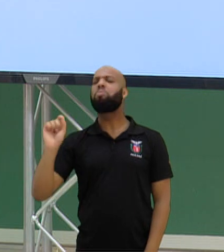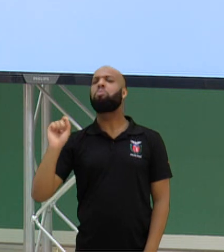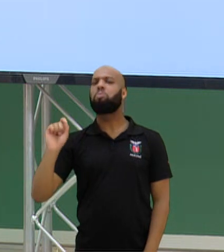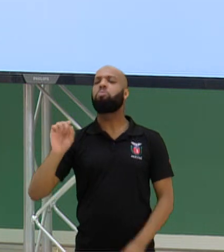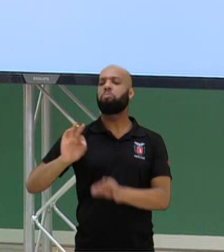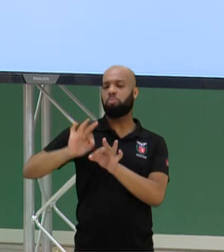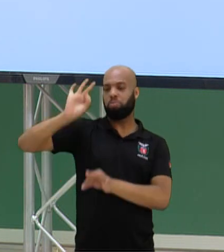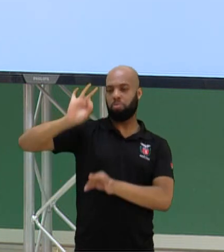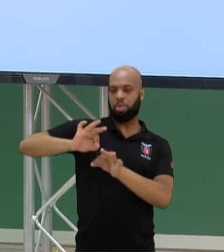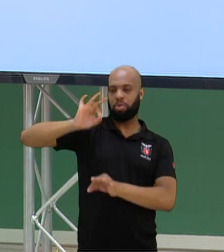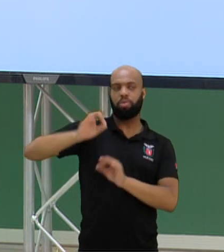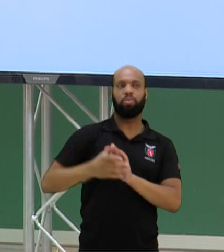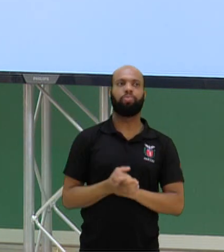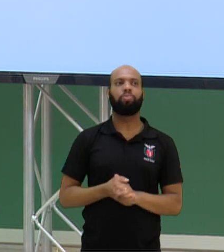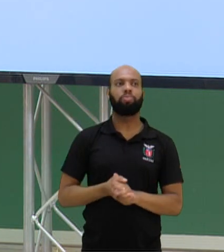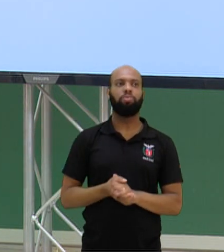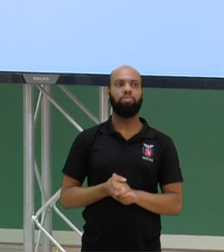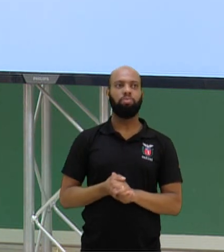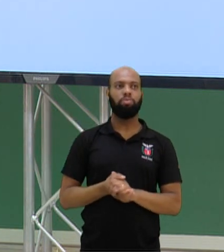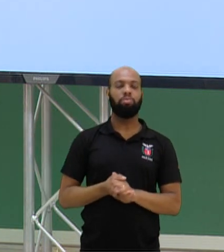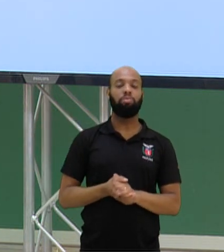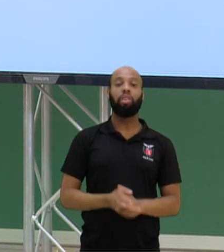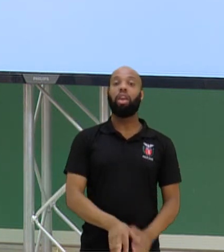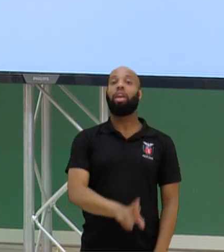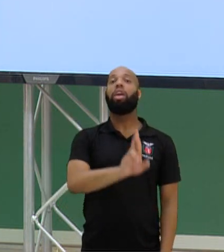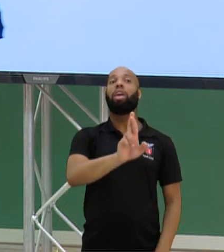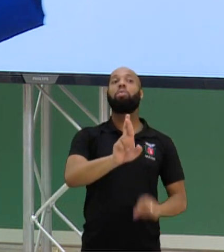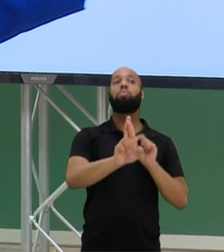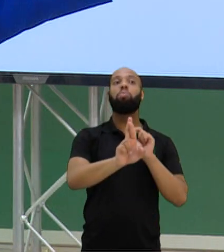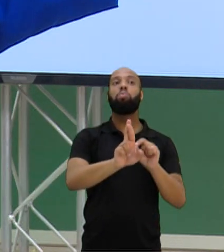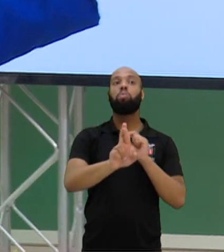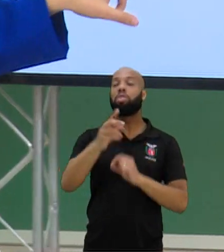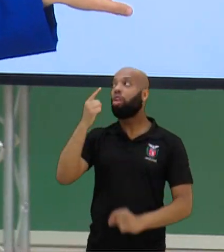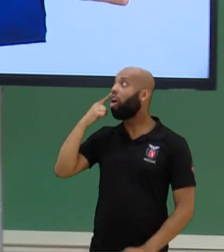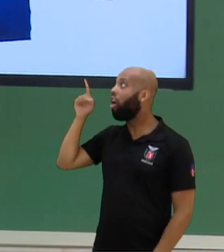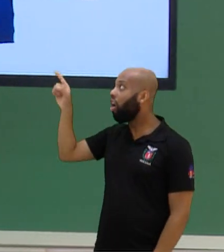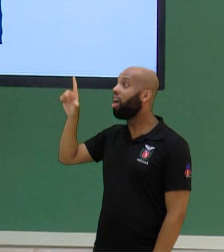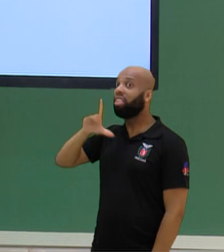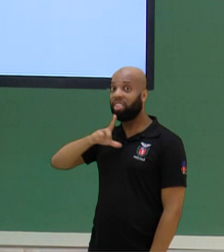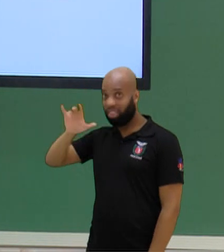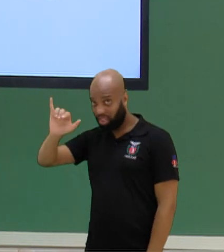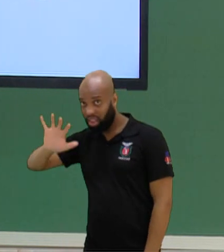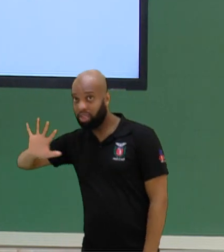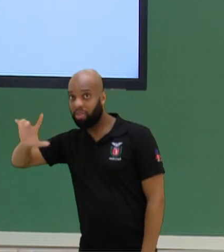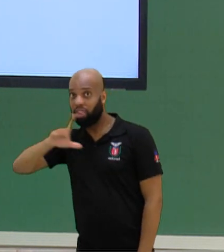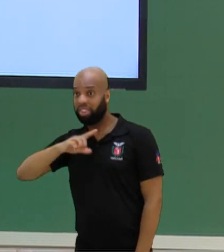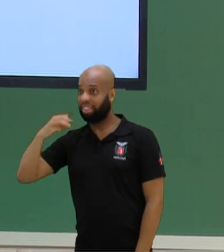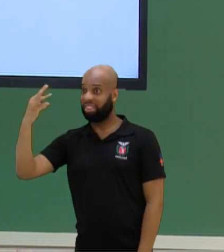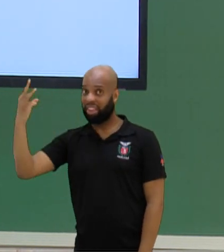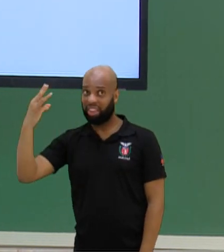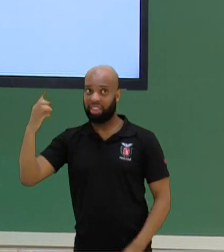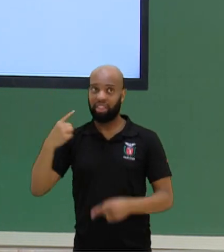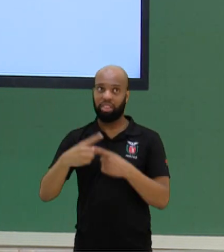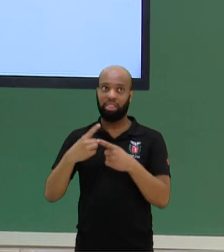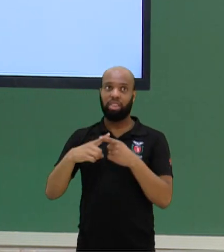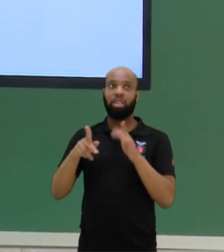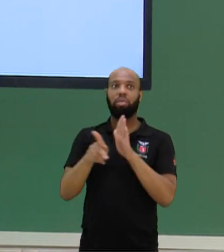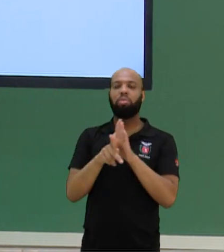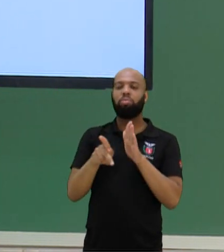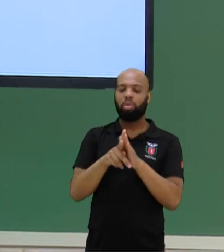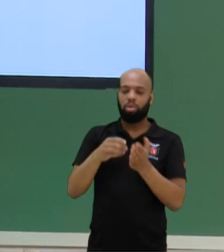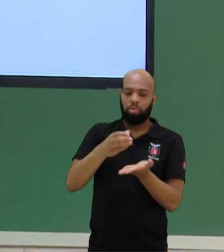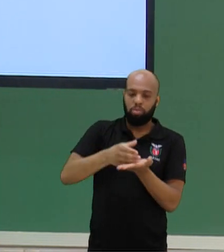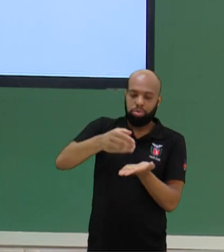olhem só. Quanto que vale o raio? Olhem lá, o raio vale 3, porque esse raio é a mesma